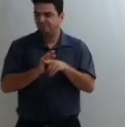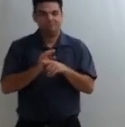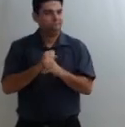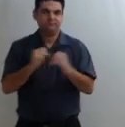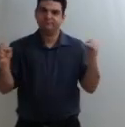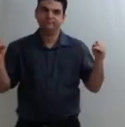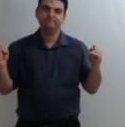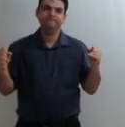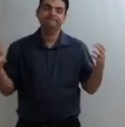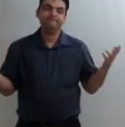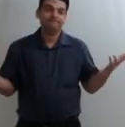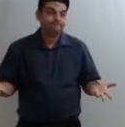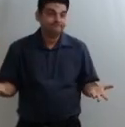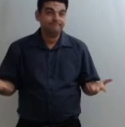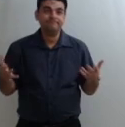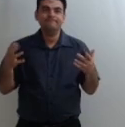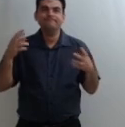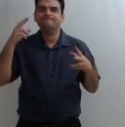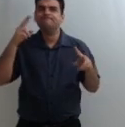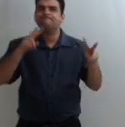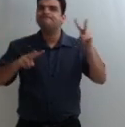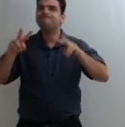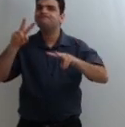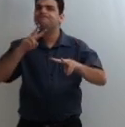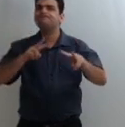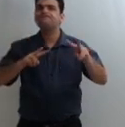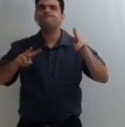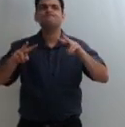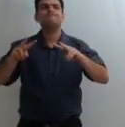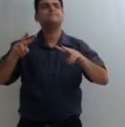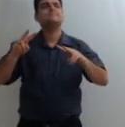de observância à